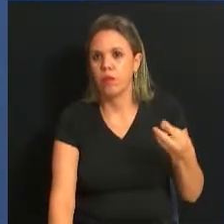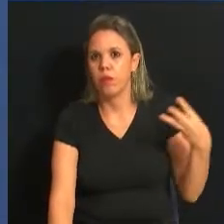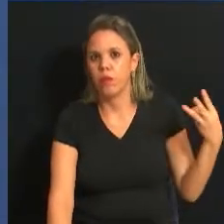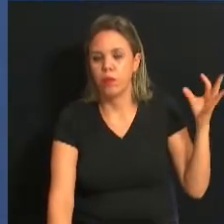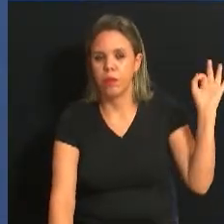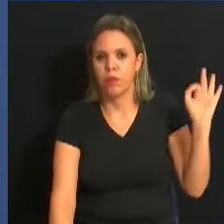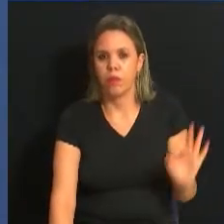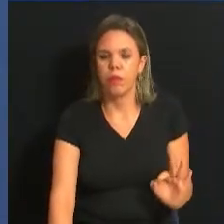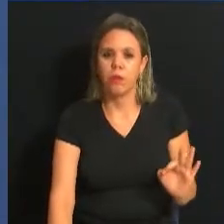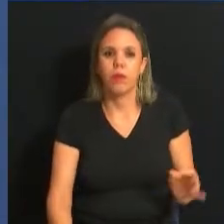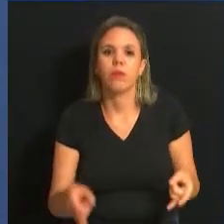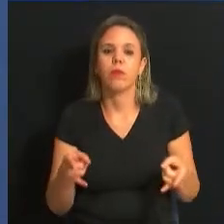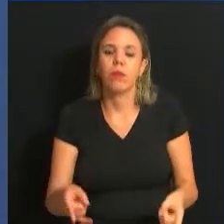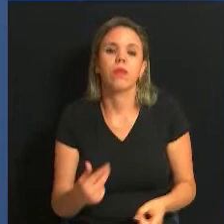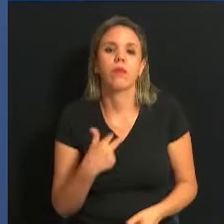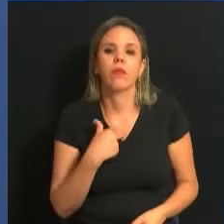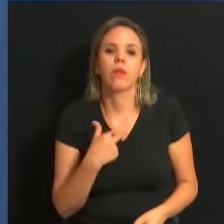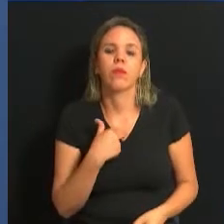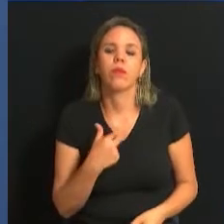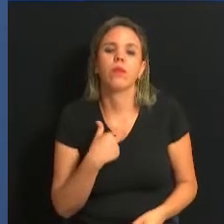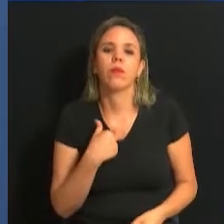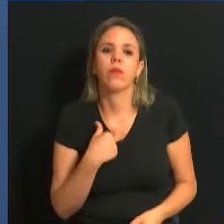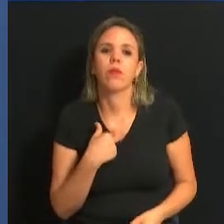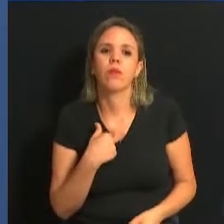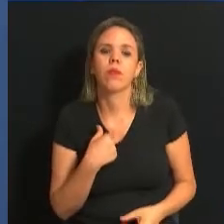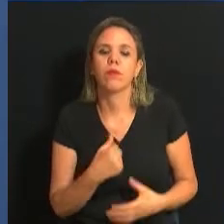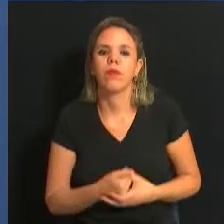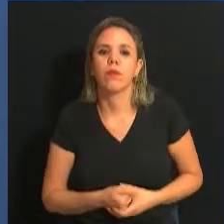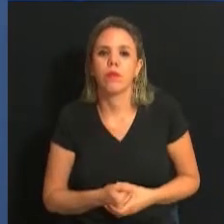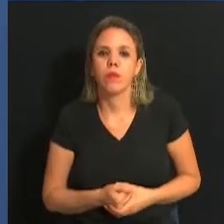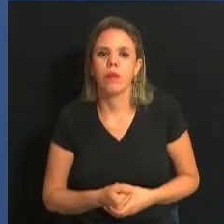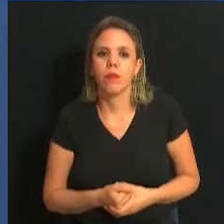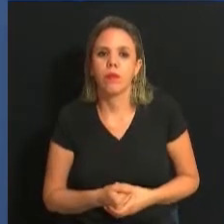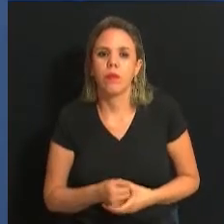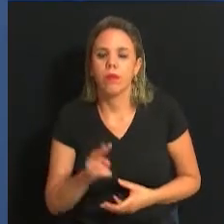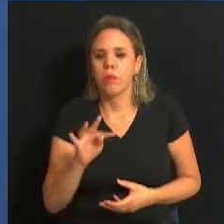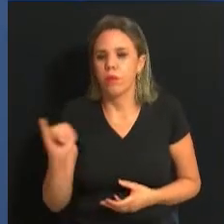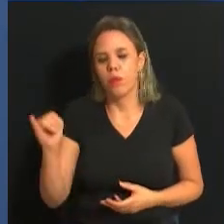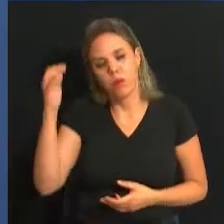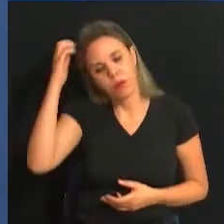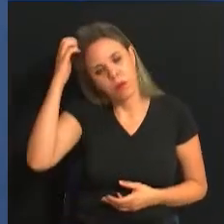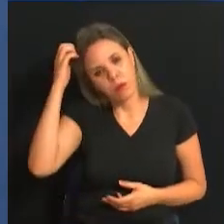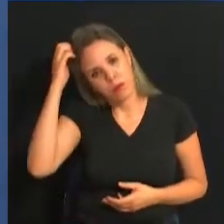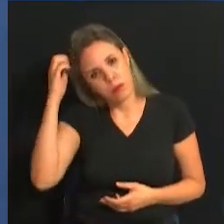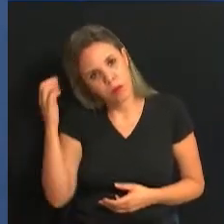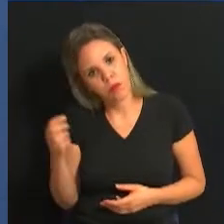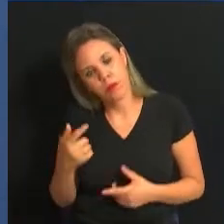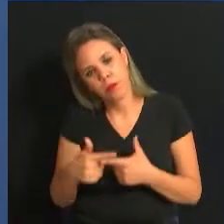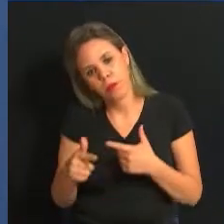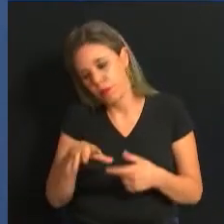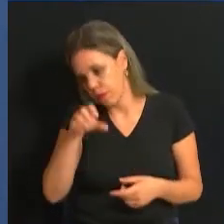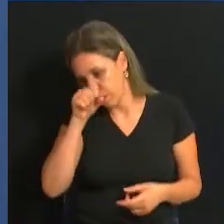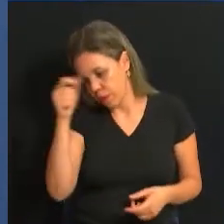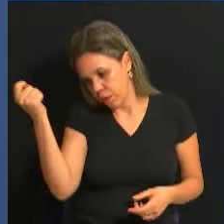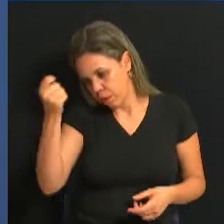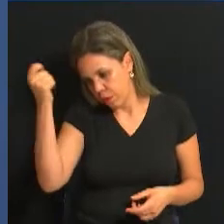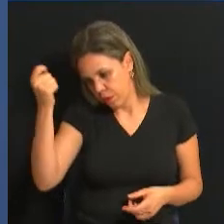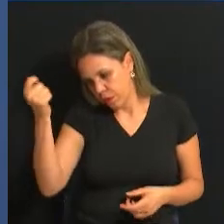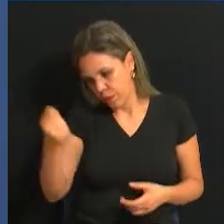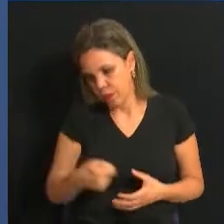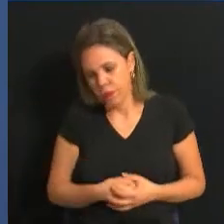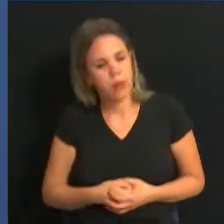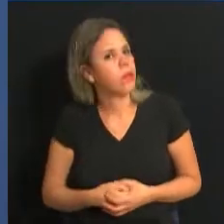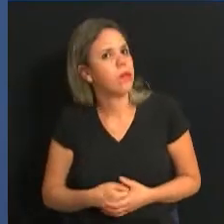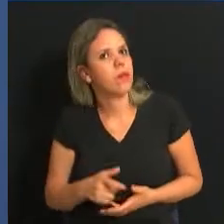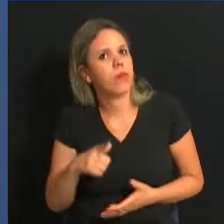82,63% de leitos ocupados que são destinados à UTI para síndromes respiratórias graves. Nós temos